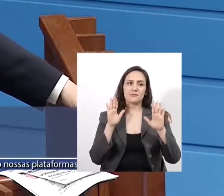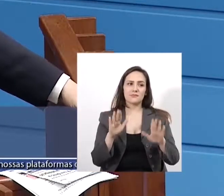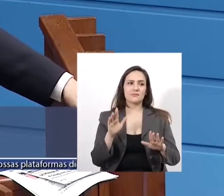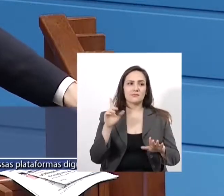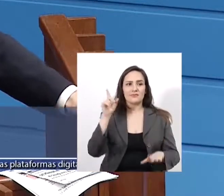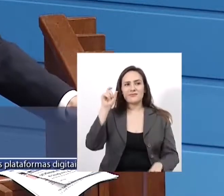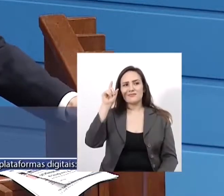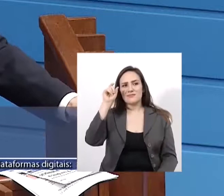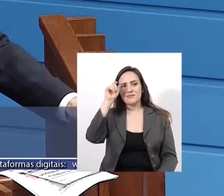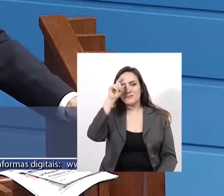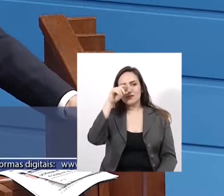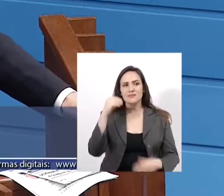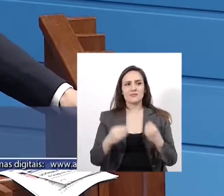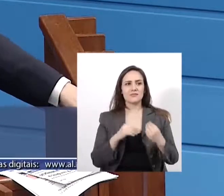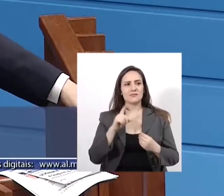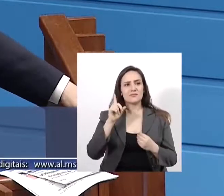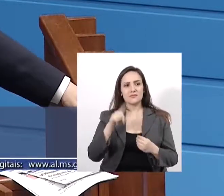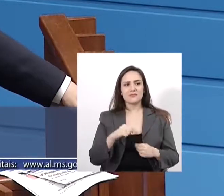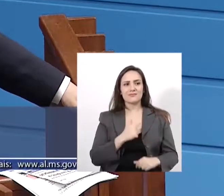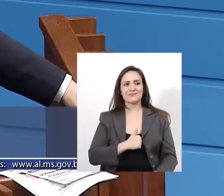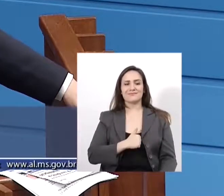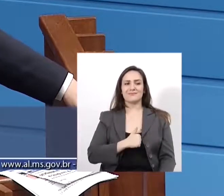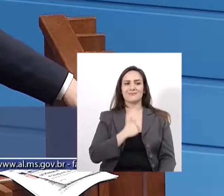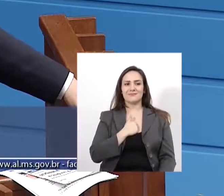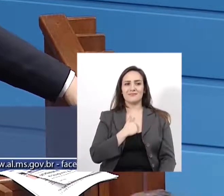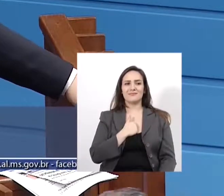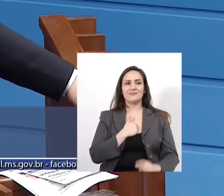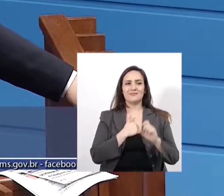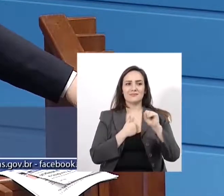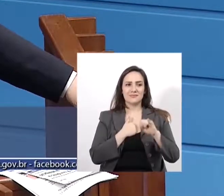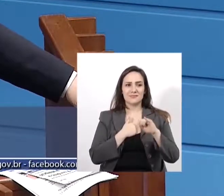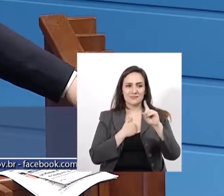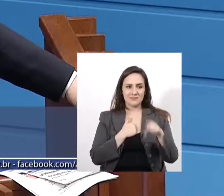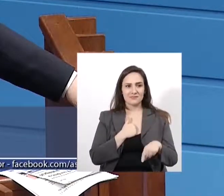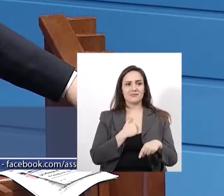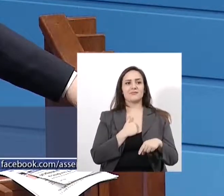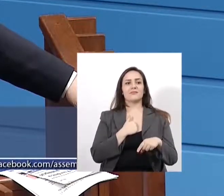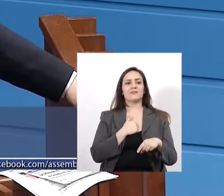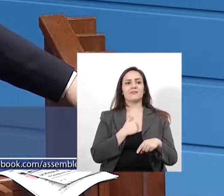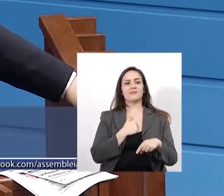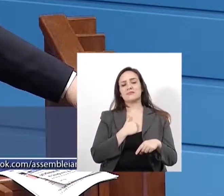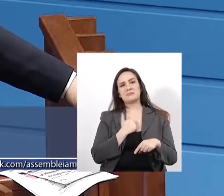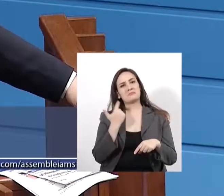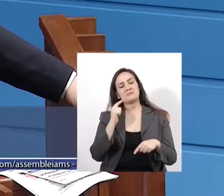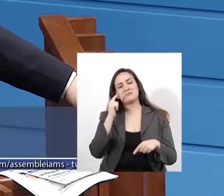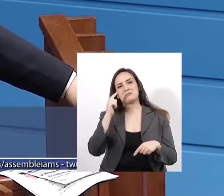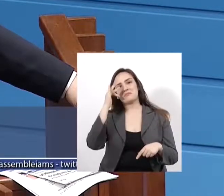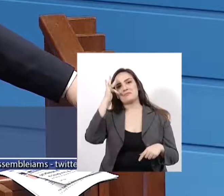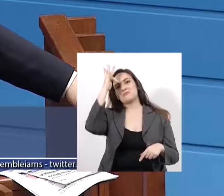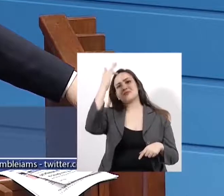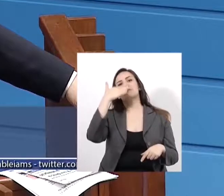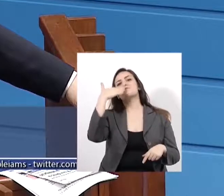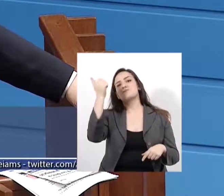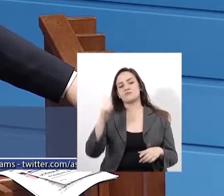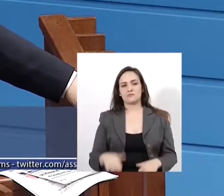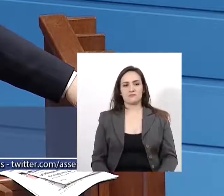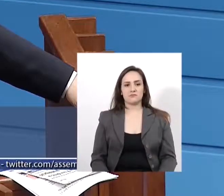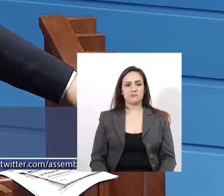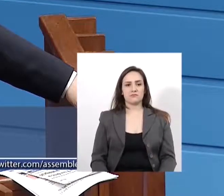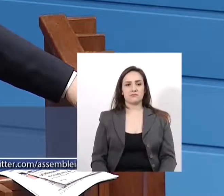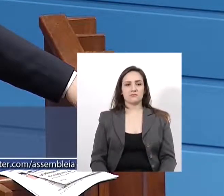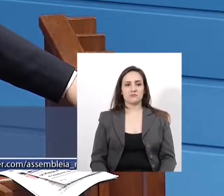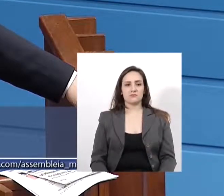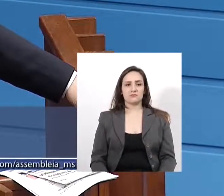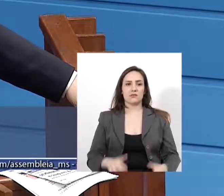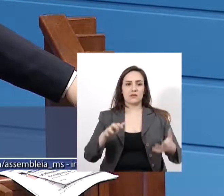ser otimista diante de um cenário que você não vê perspectiva. Por exemplo, a reforma trabalhista, até